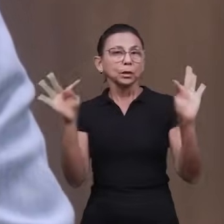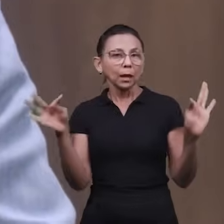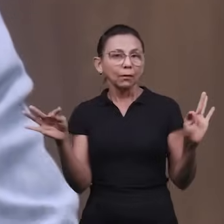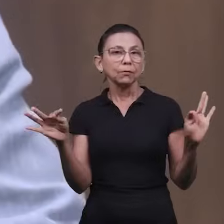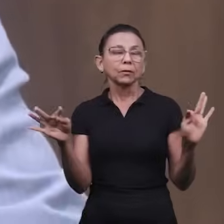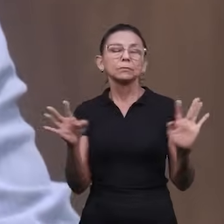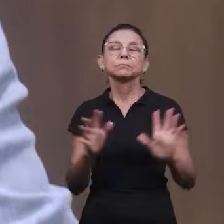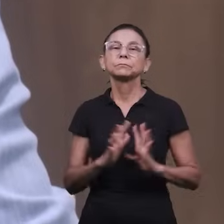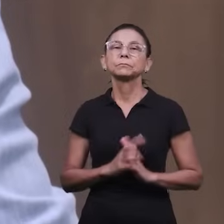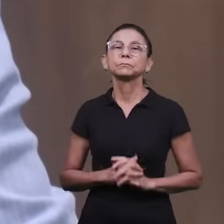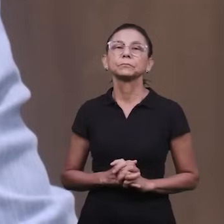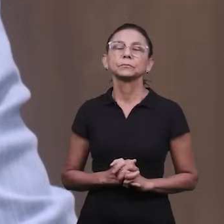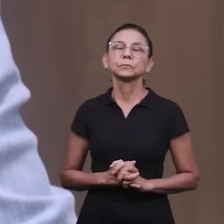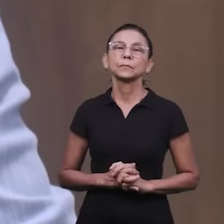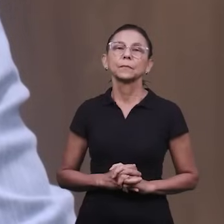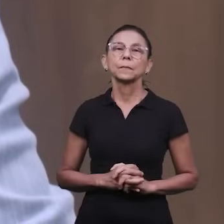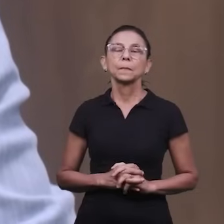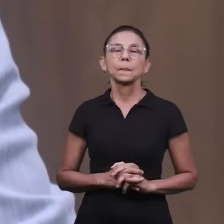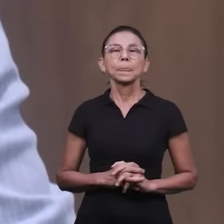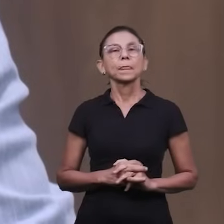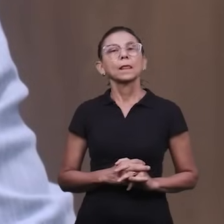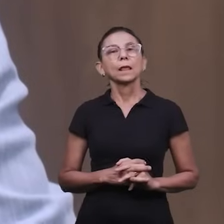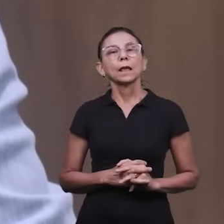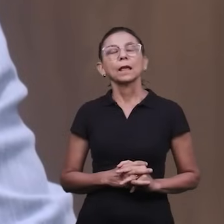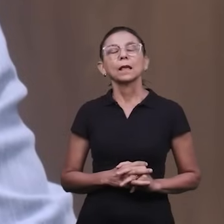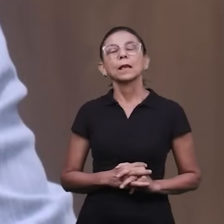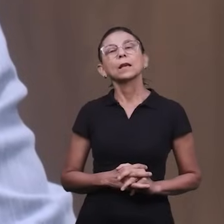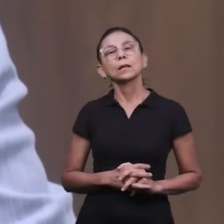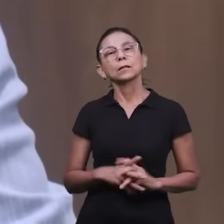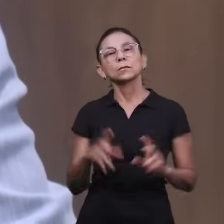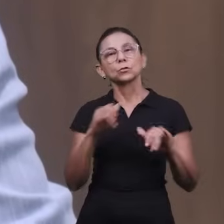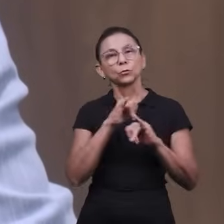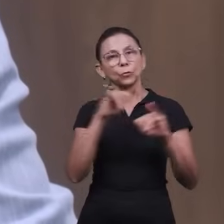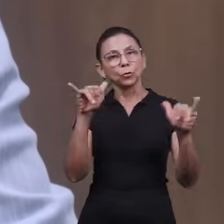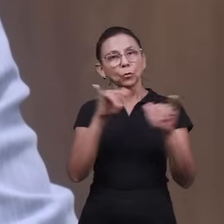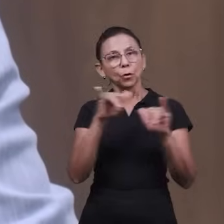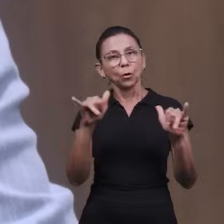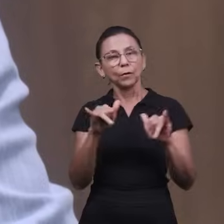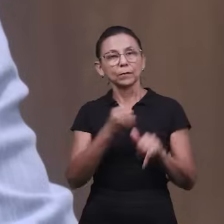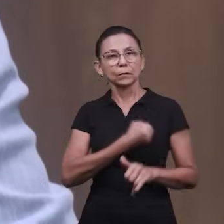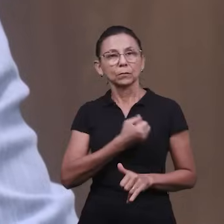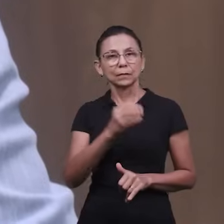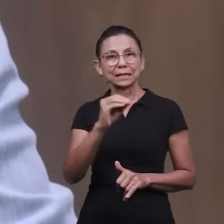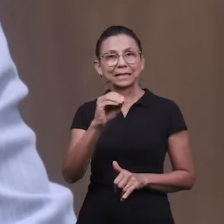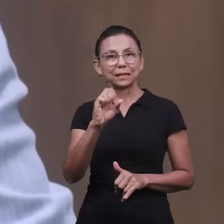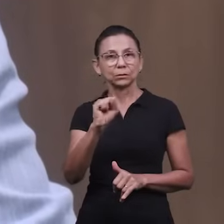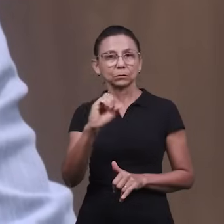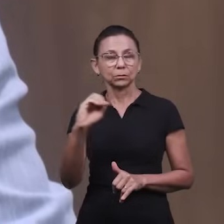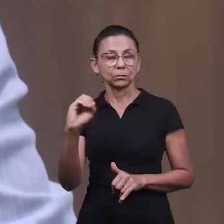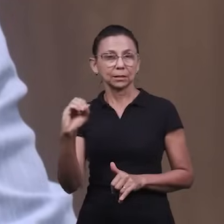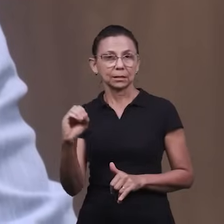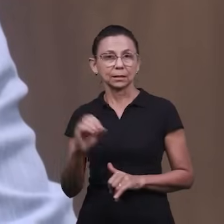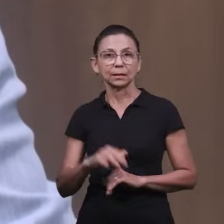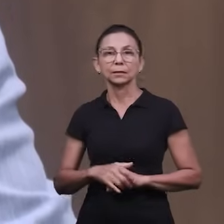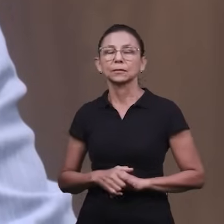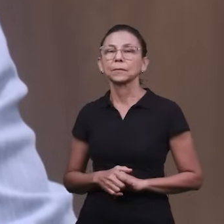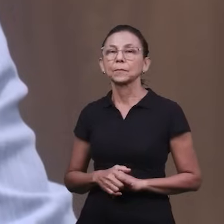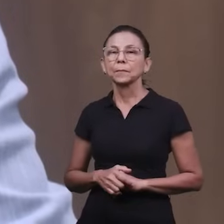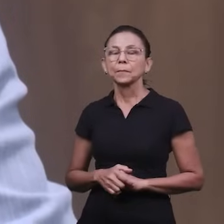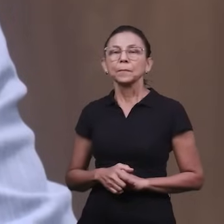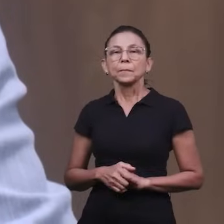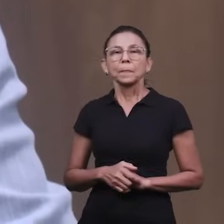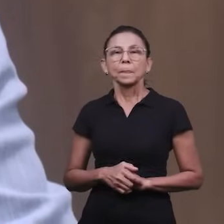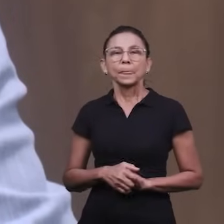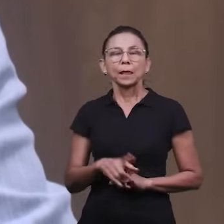teve através, né, do 0800. Né? E ela disse aqui, porque foi ela que passou